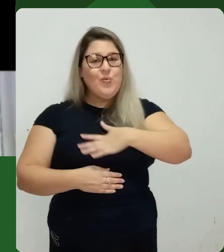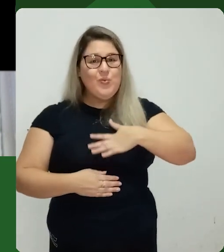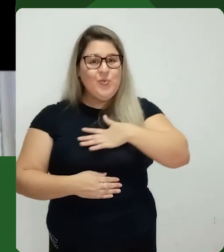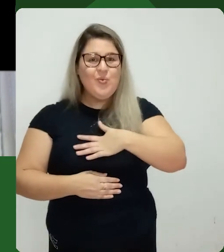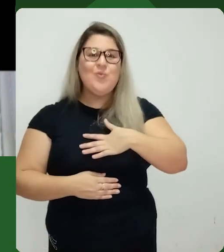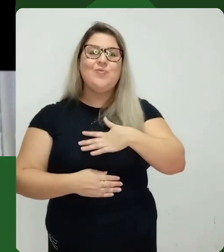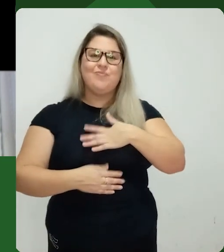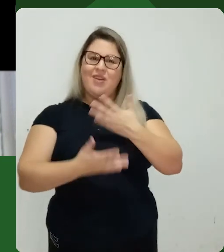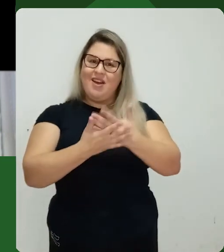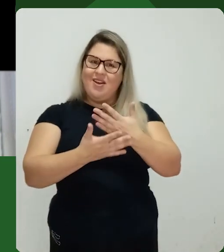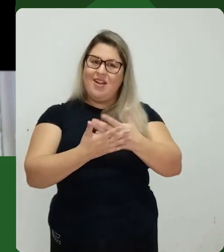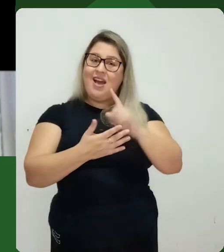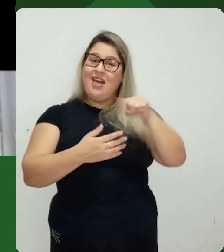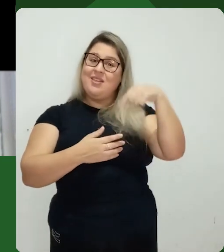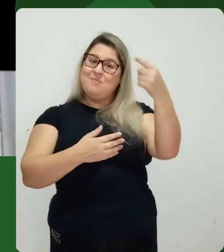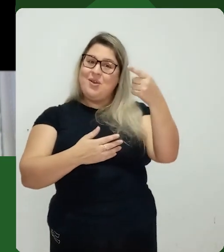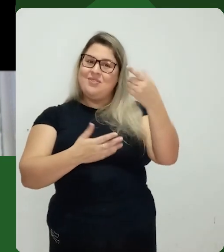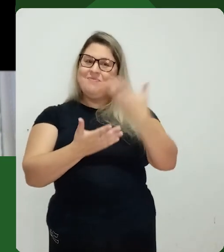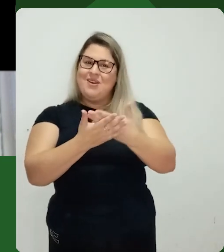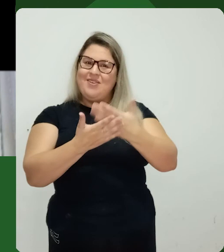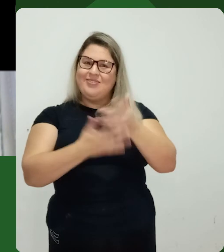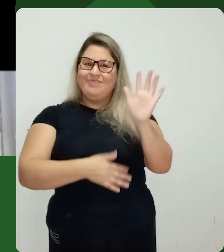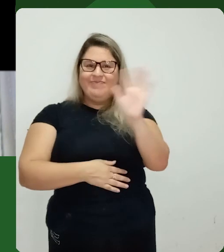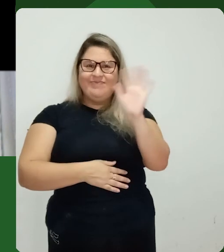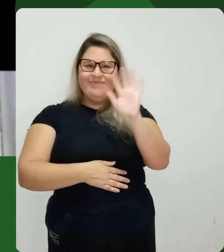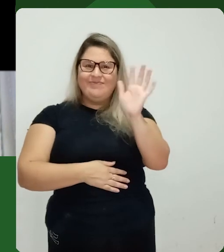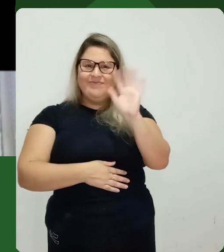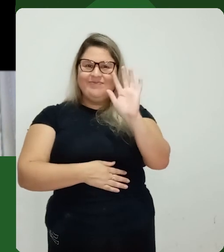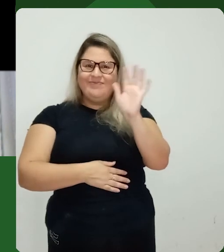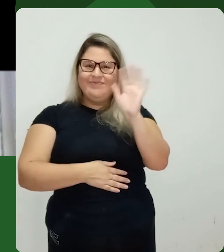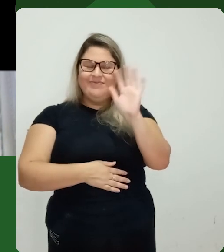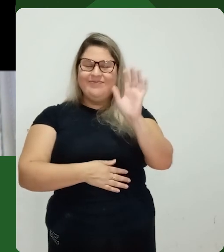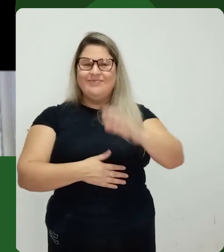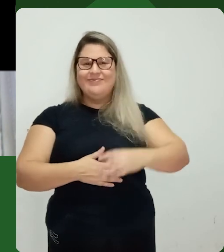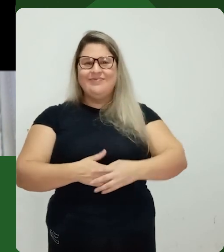qualidade maior ali de imagem, sem esse ruído que o ISO alto causa, né?